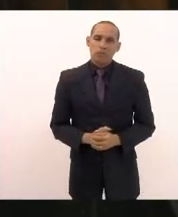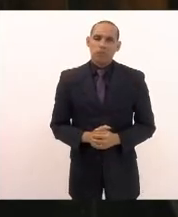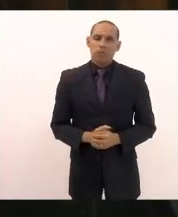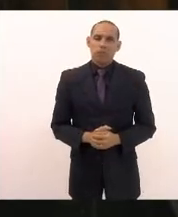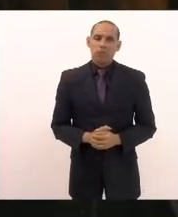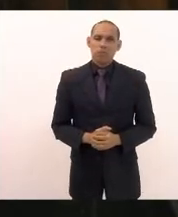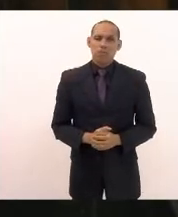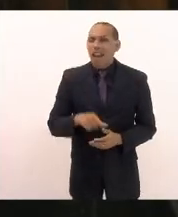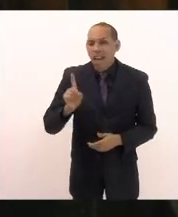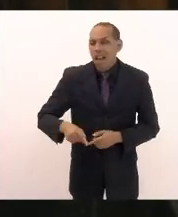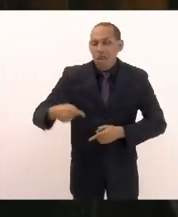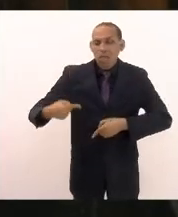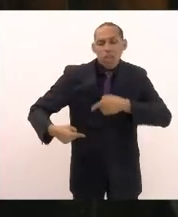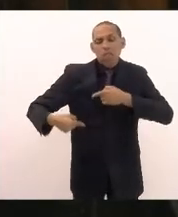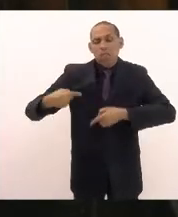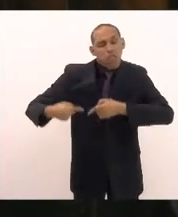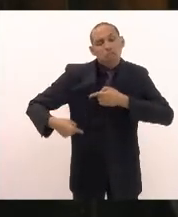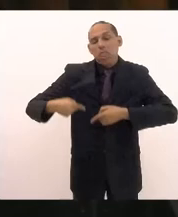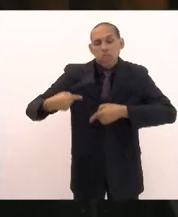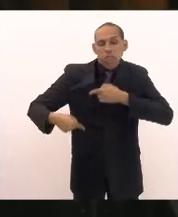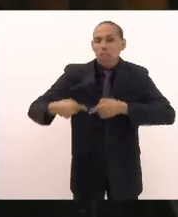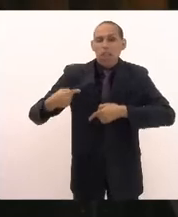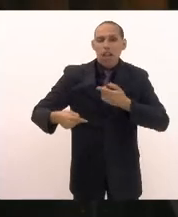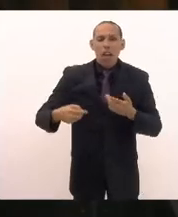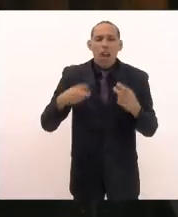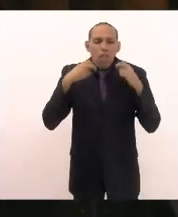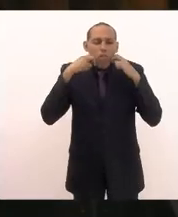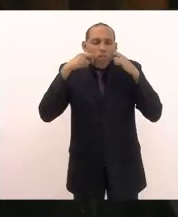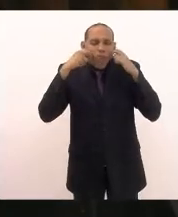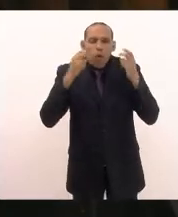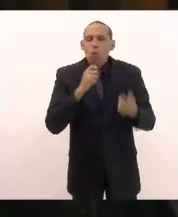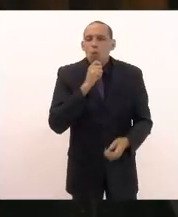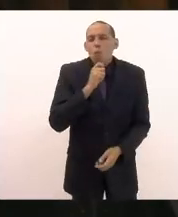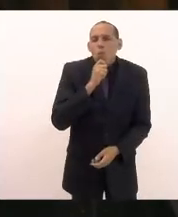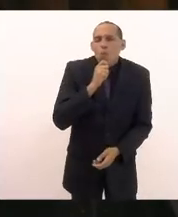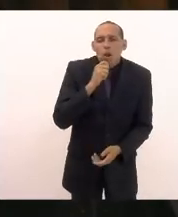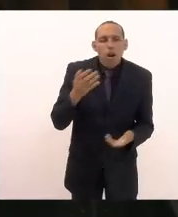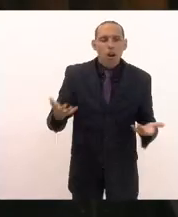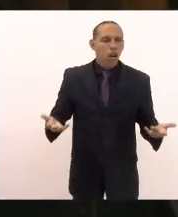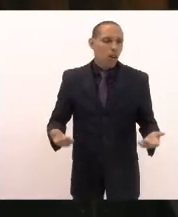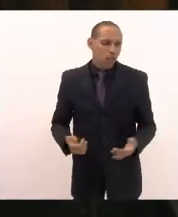Isso é politicagem sem vergonha e descarada.